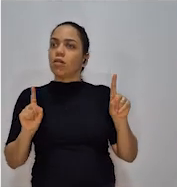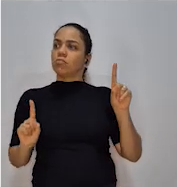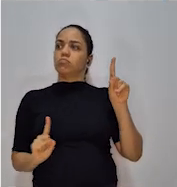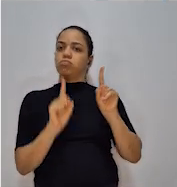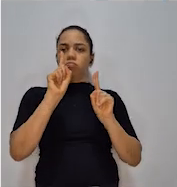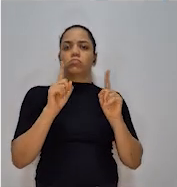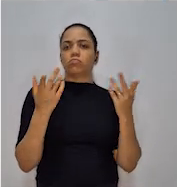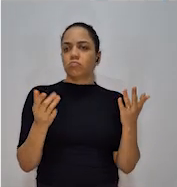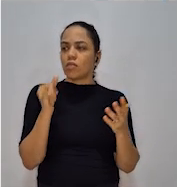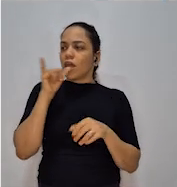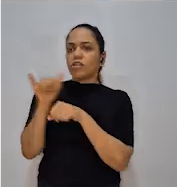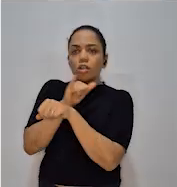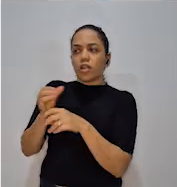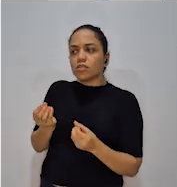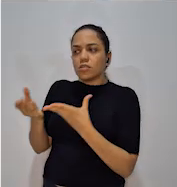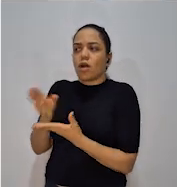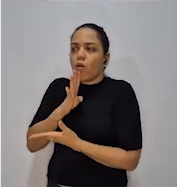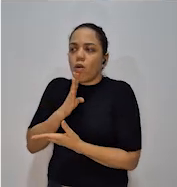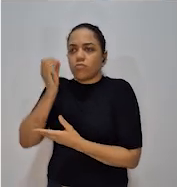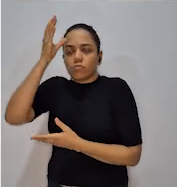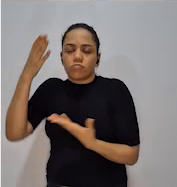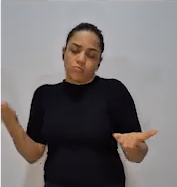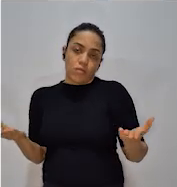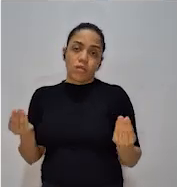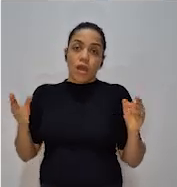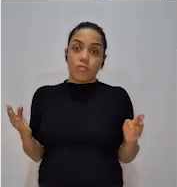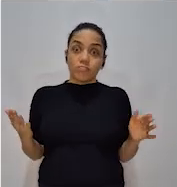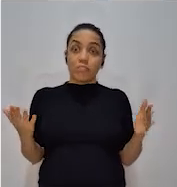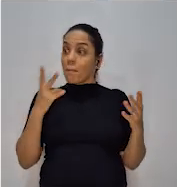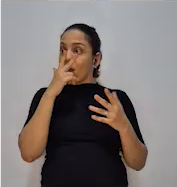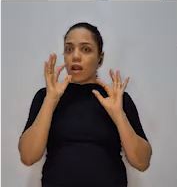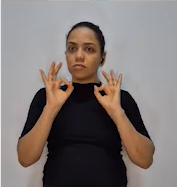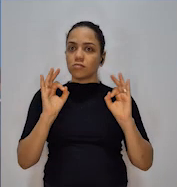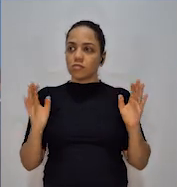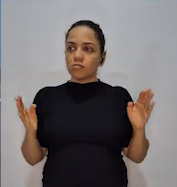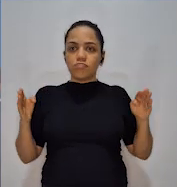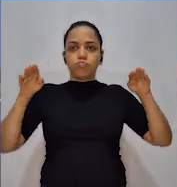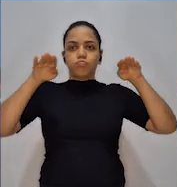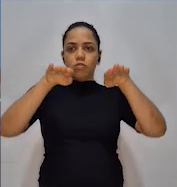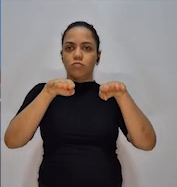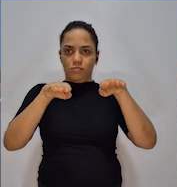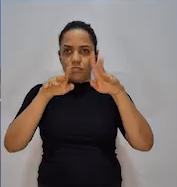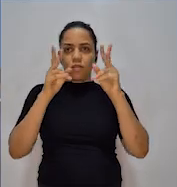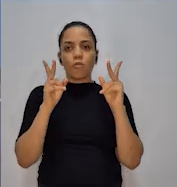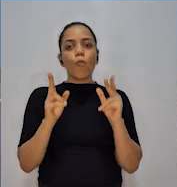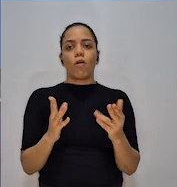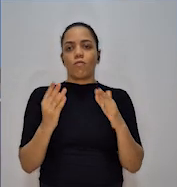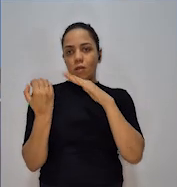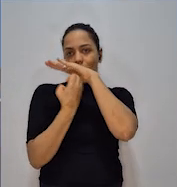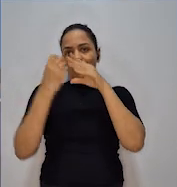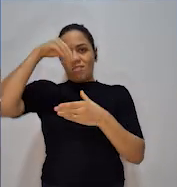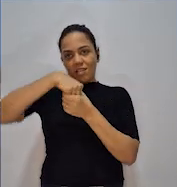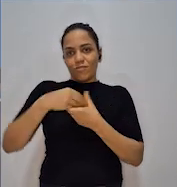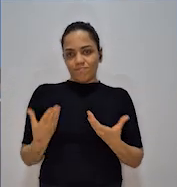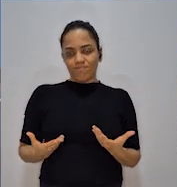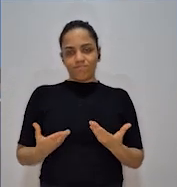proveja ferramenta para as pessoas terem a oportunidade de igualmente crescerem dentro das organizações. Bom, com